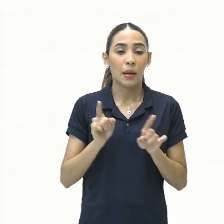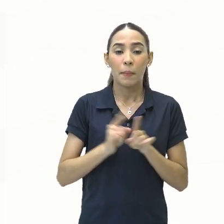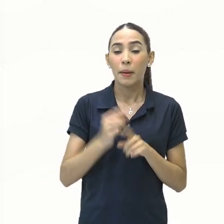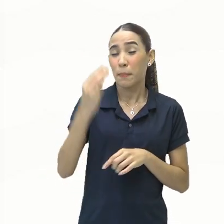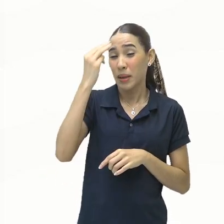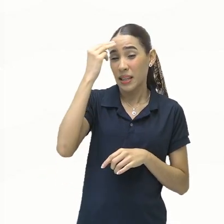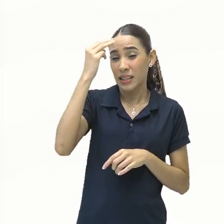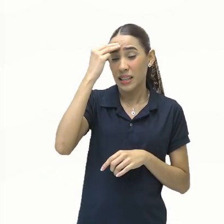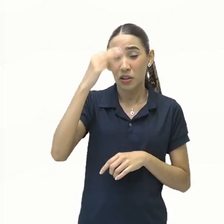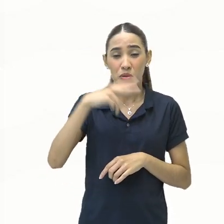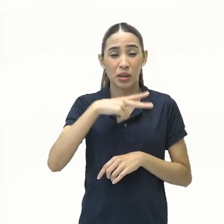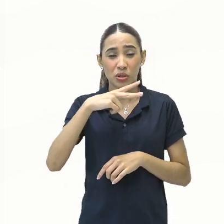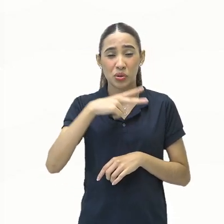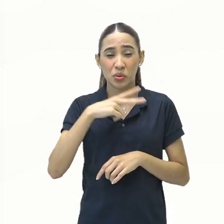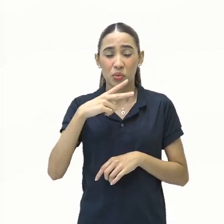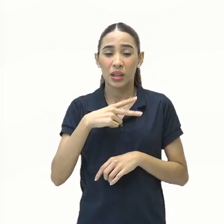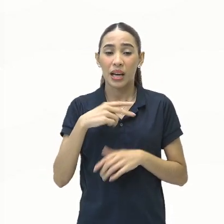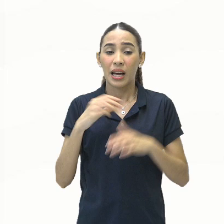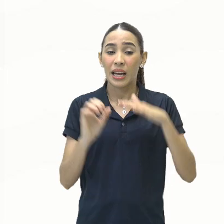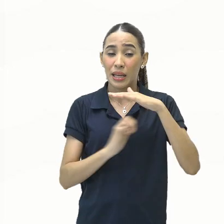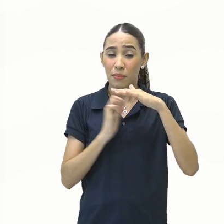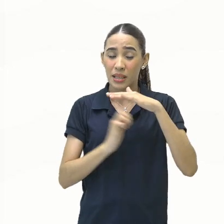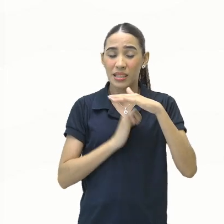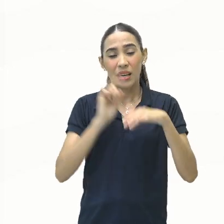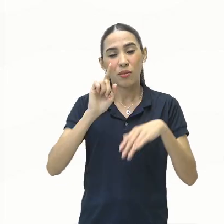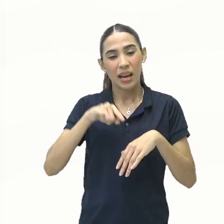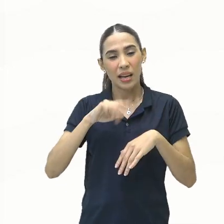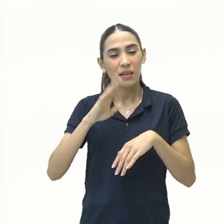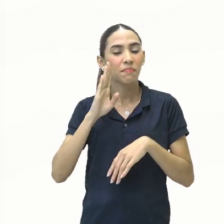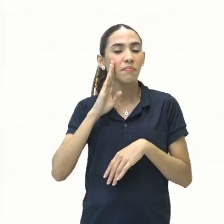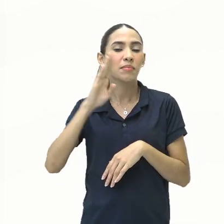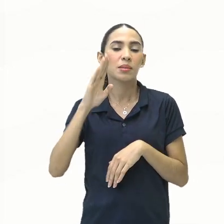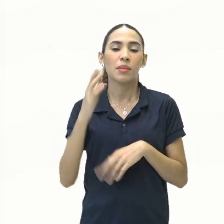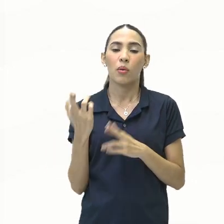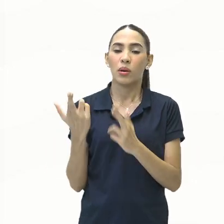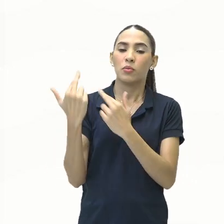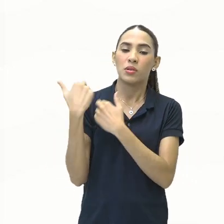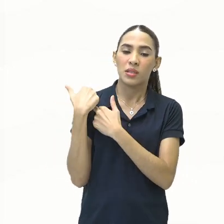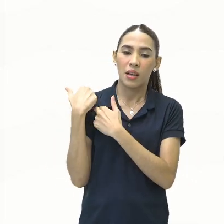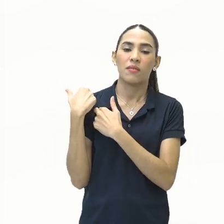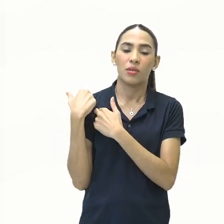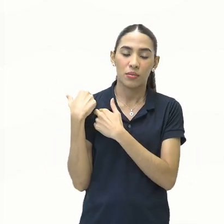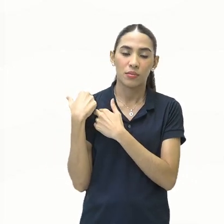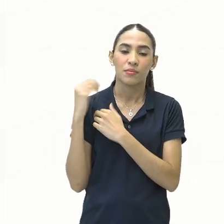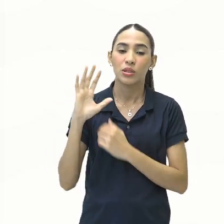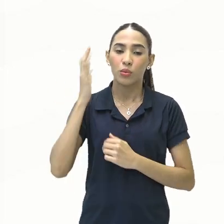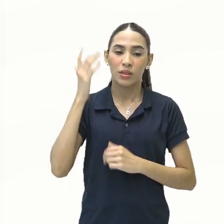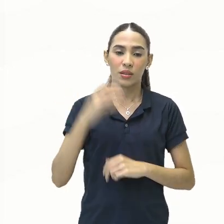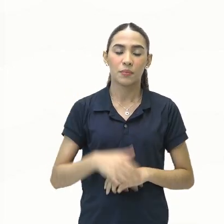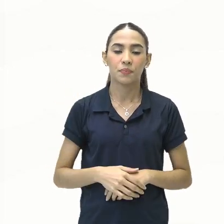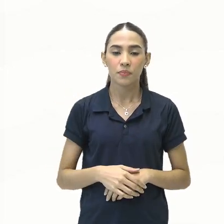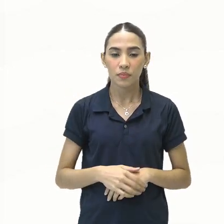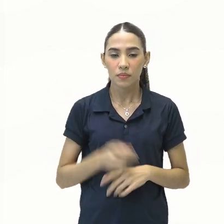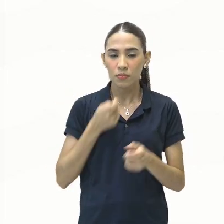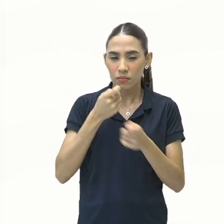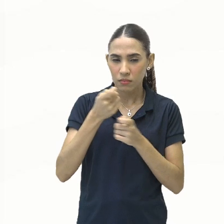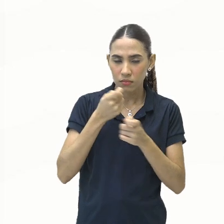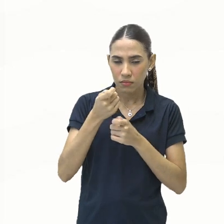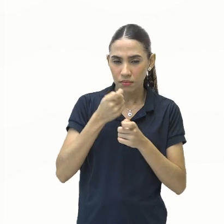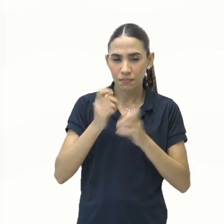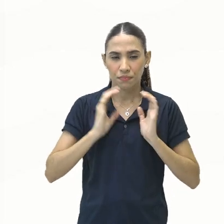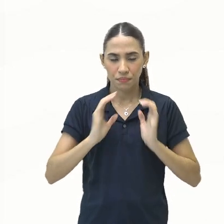mentalidade individualista dos empresários são os principais responsáveis pelo quadro, por essa manipulação